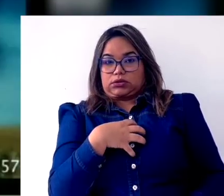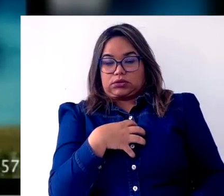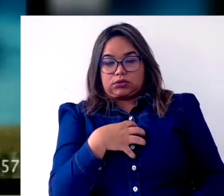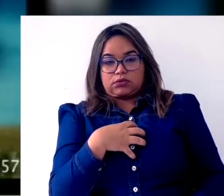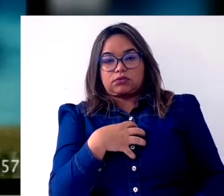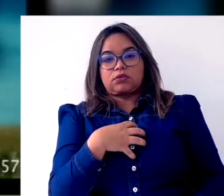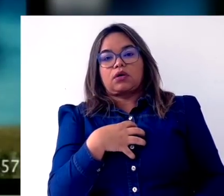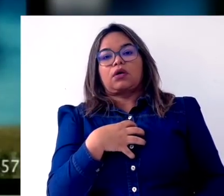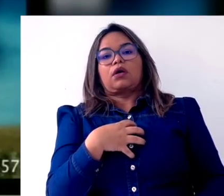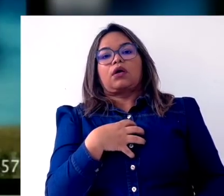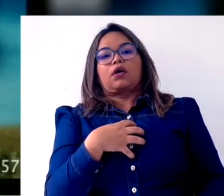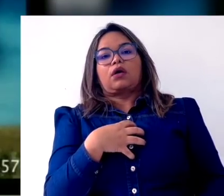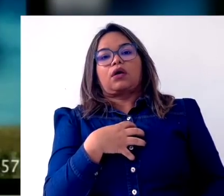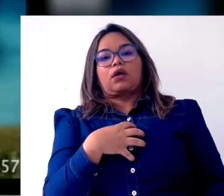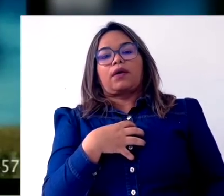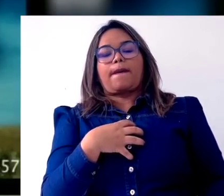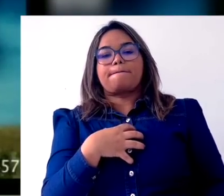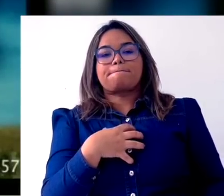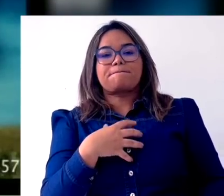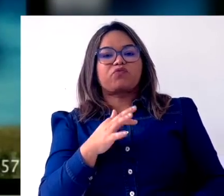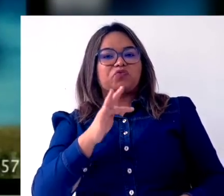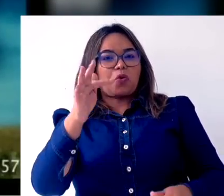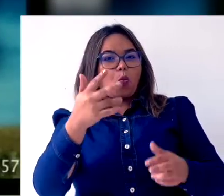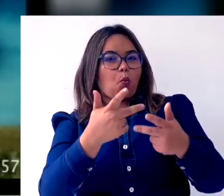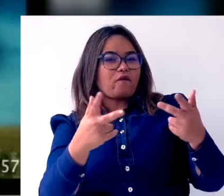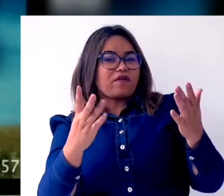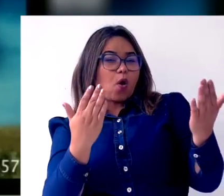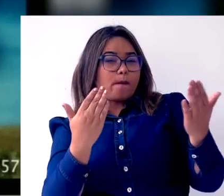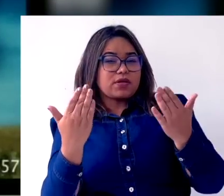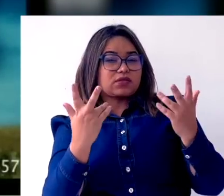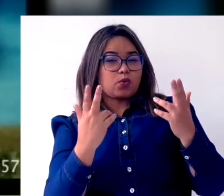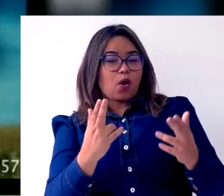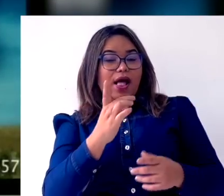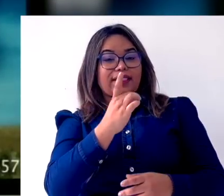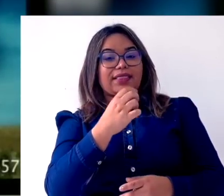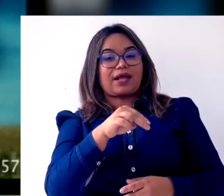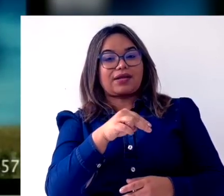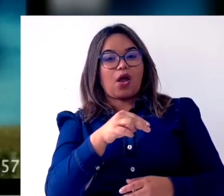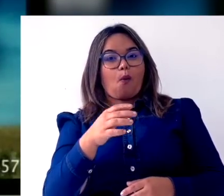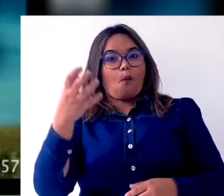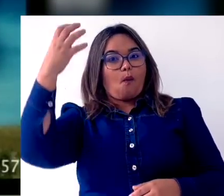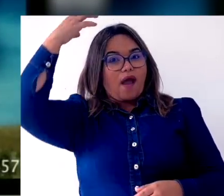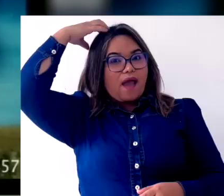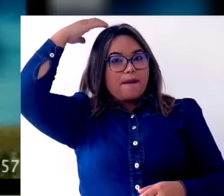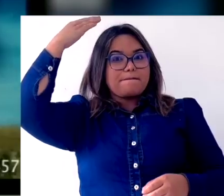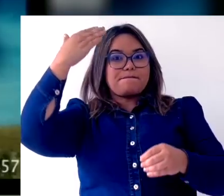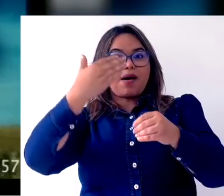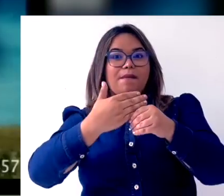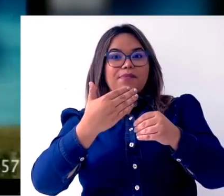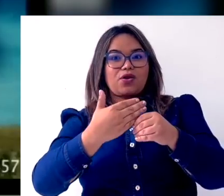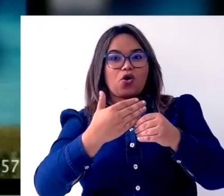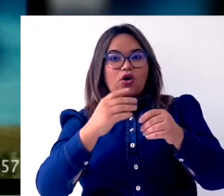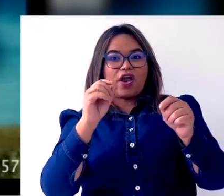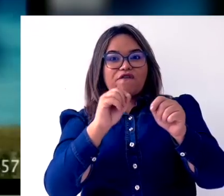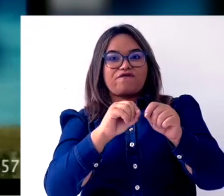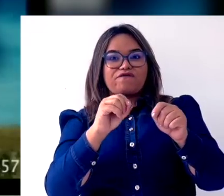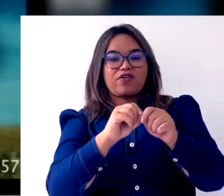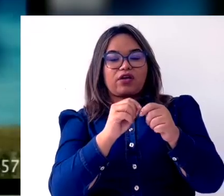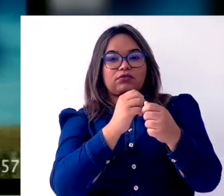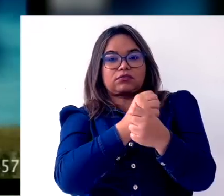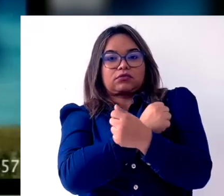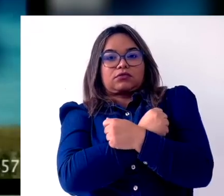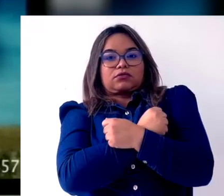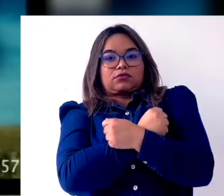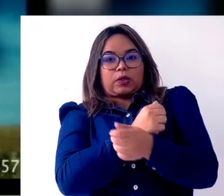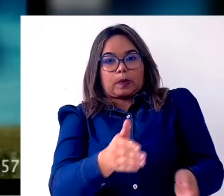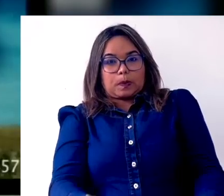dias de Daniel. O rei de Babilônia, um líder mundial poderoso, estabeleceu uma imagem de contrafação e obrigou que ela fosse